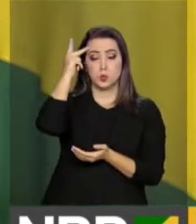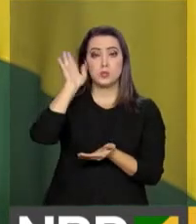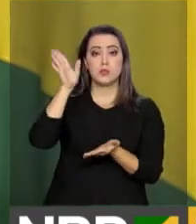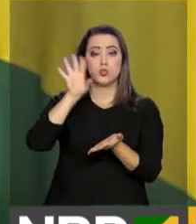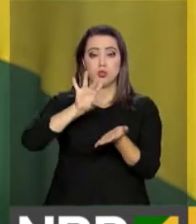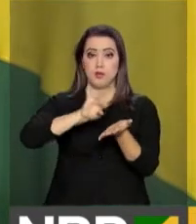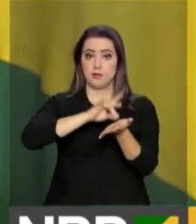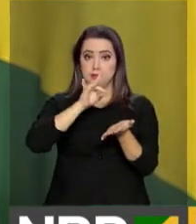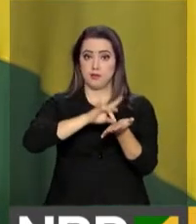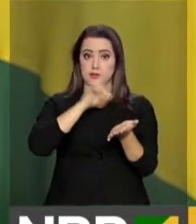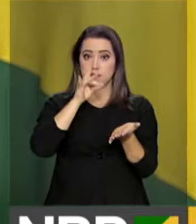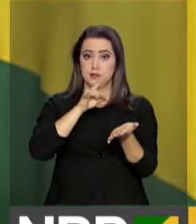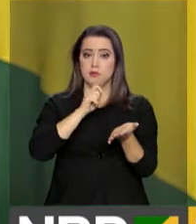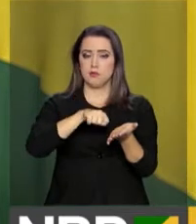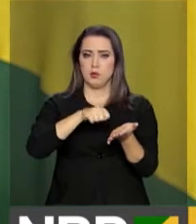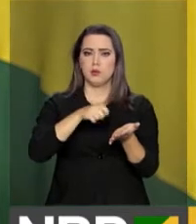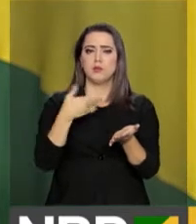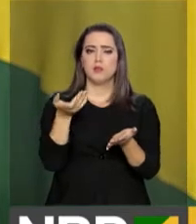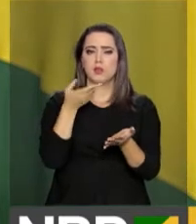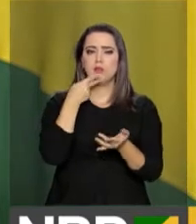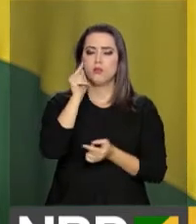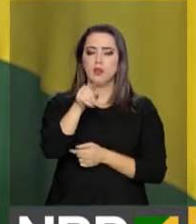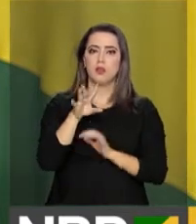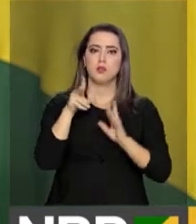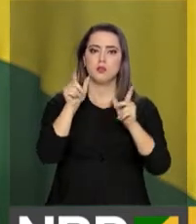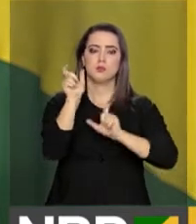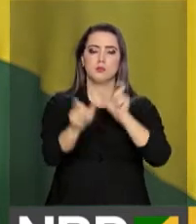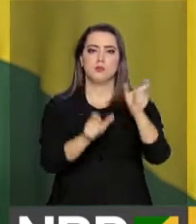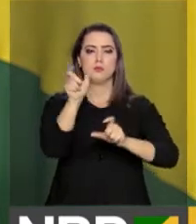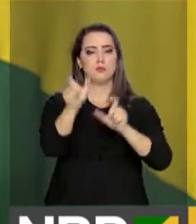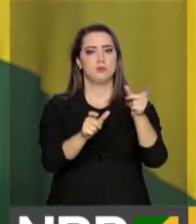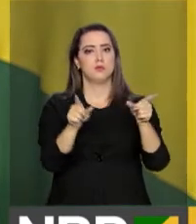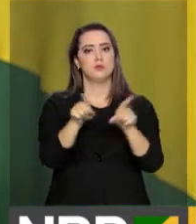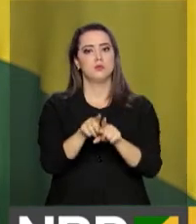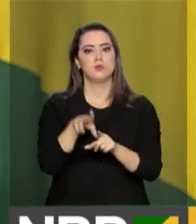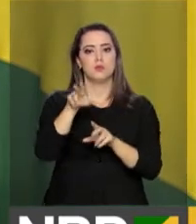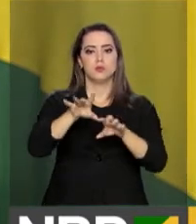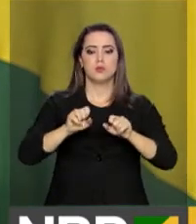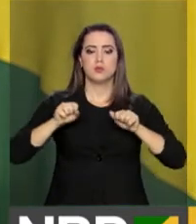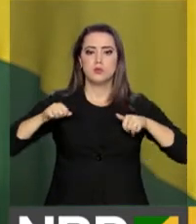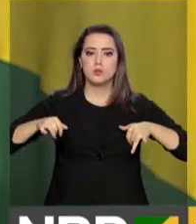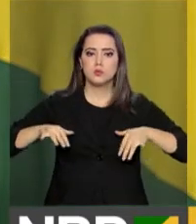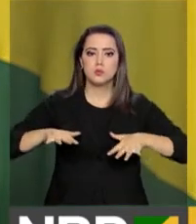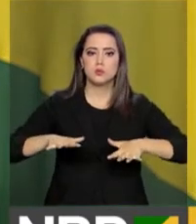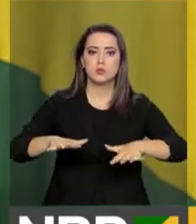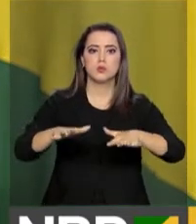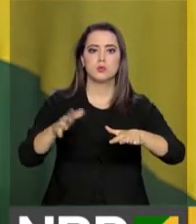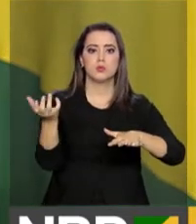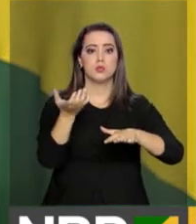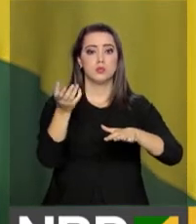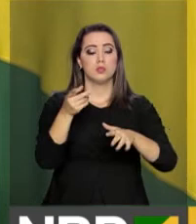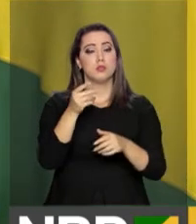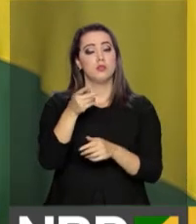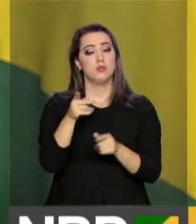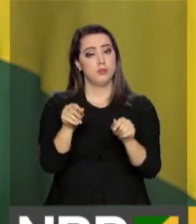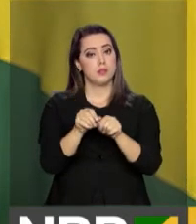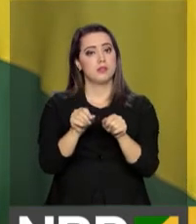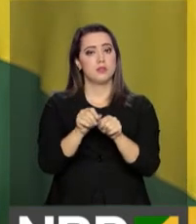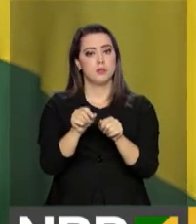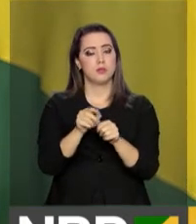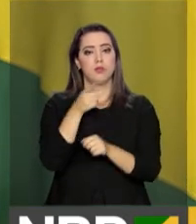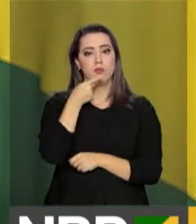manifestar se e aqueles todos do auditório que quero fazê lo